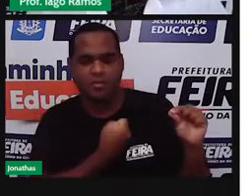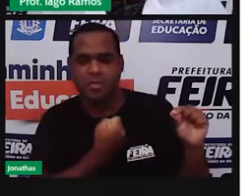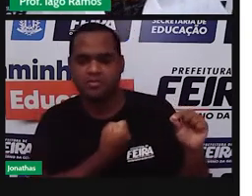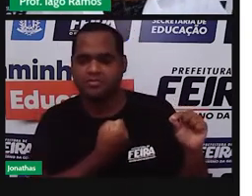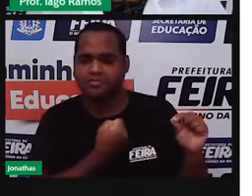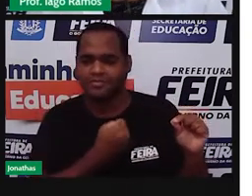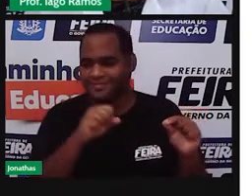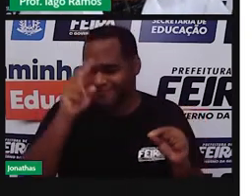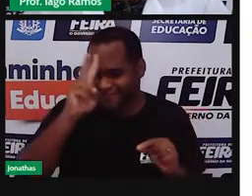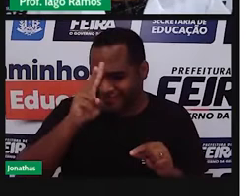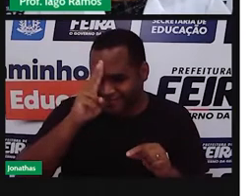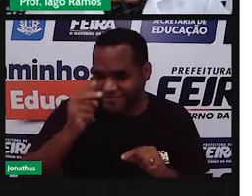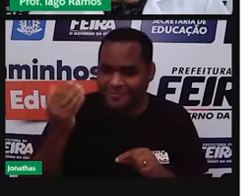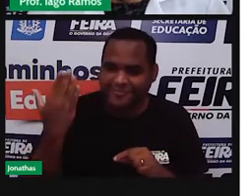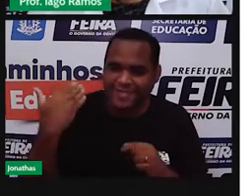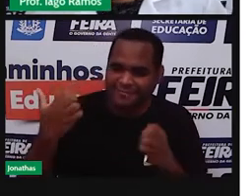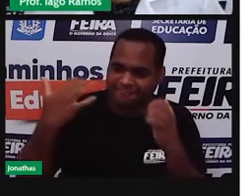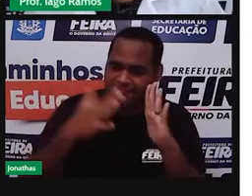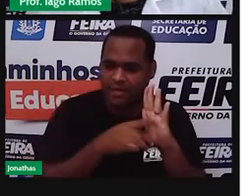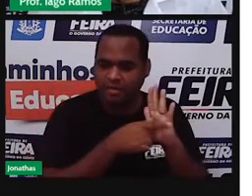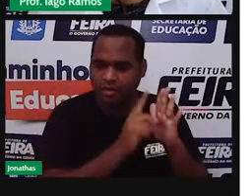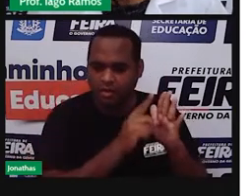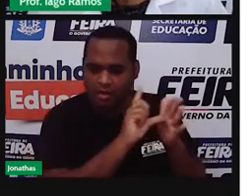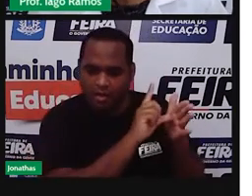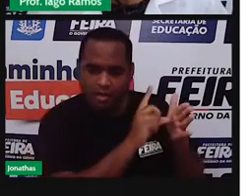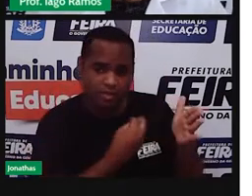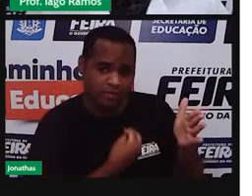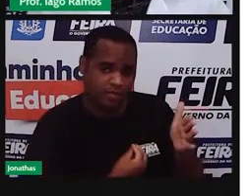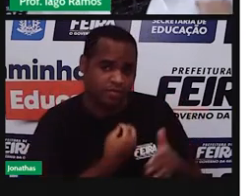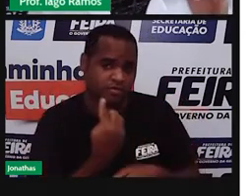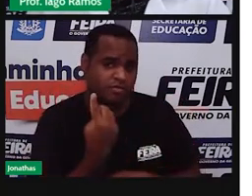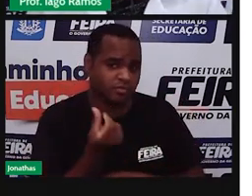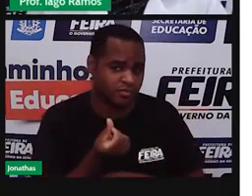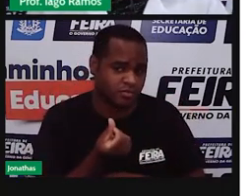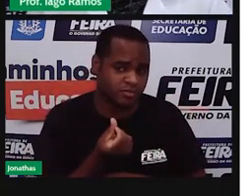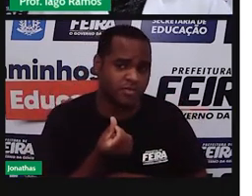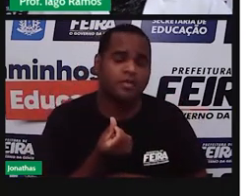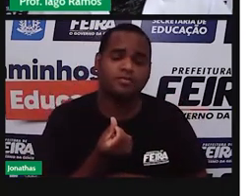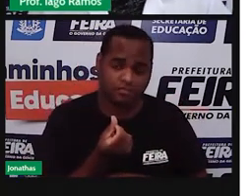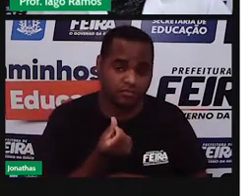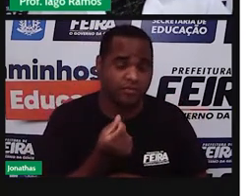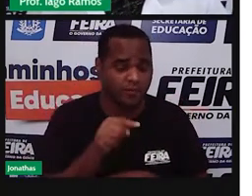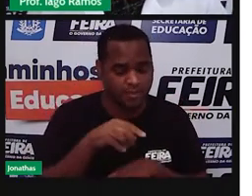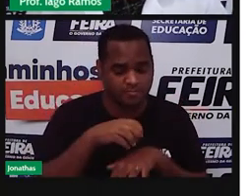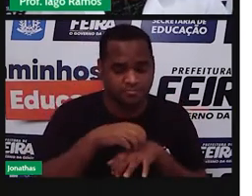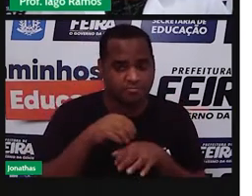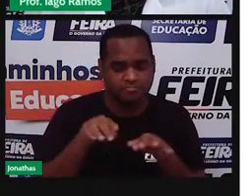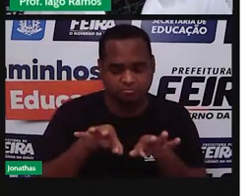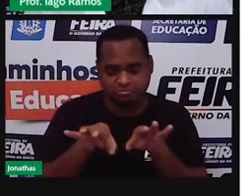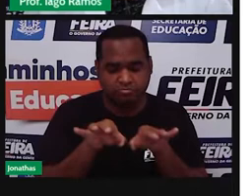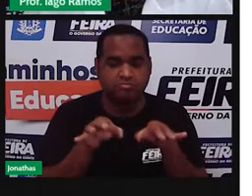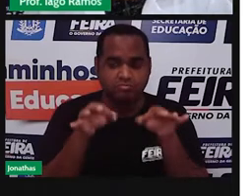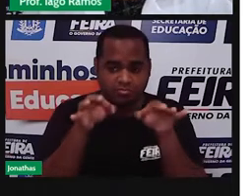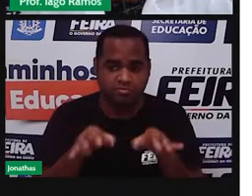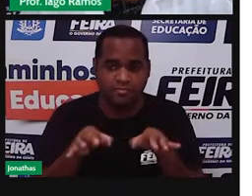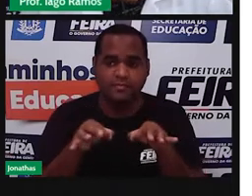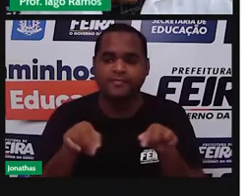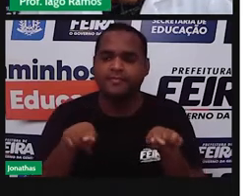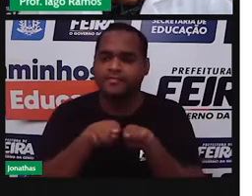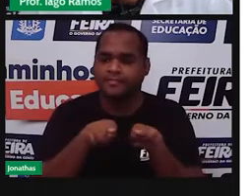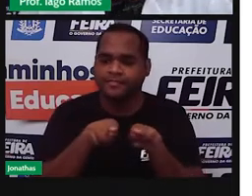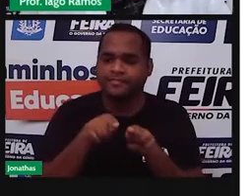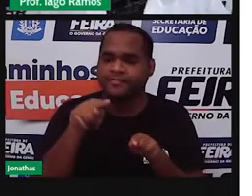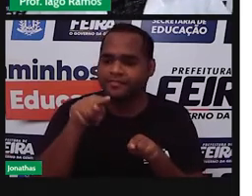última aula? A aula anterior a essa, a aula de número 16? Se você acompanhou pela ordem direitinho, na aula de